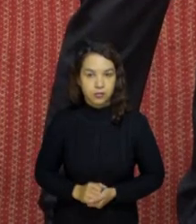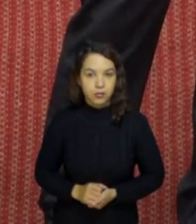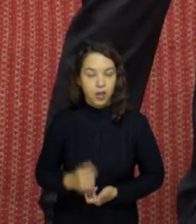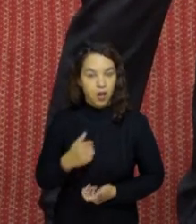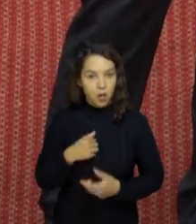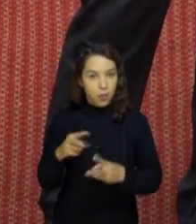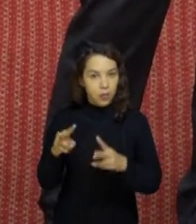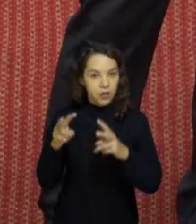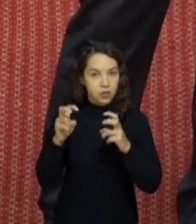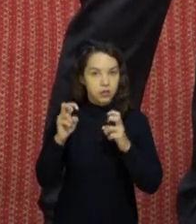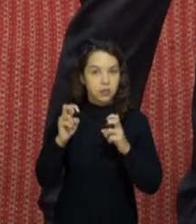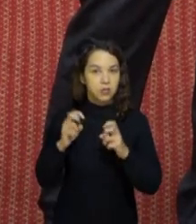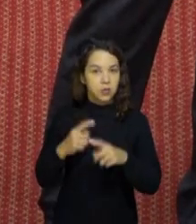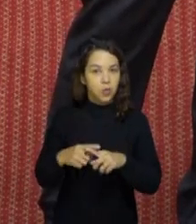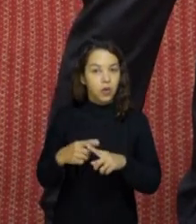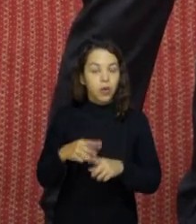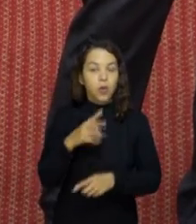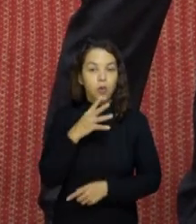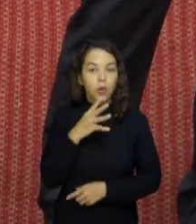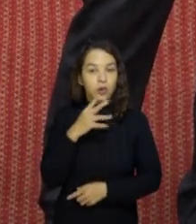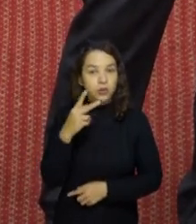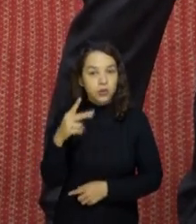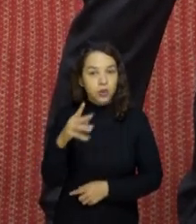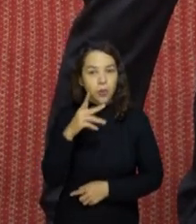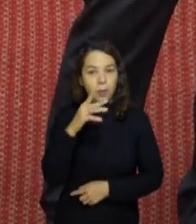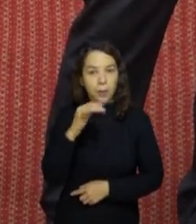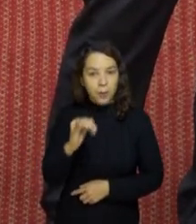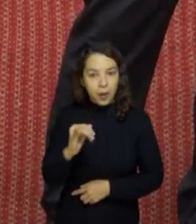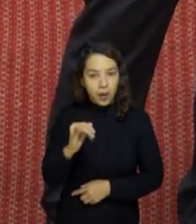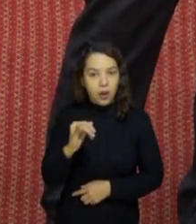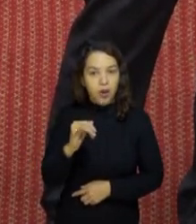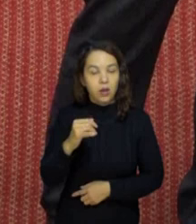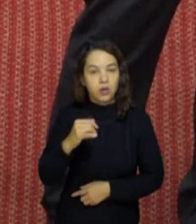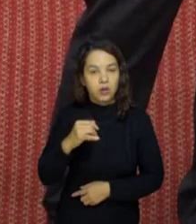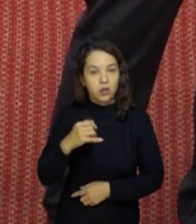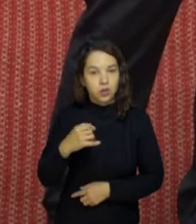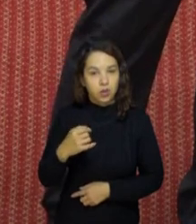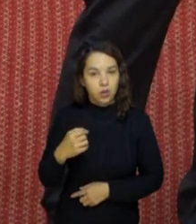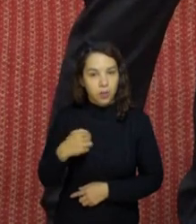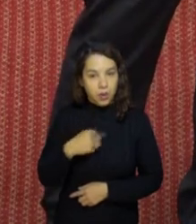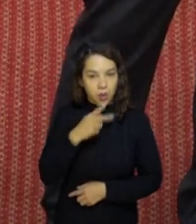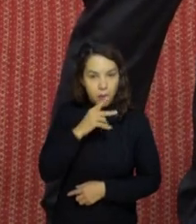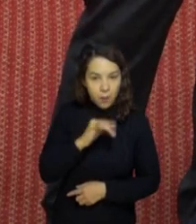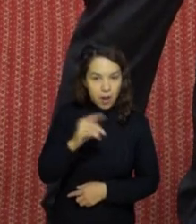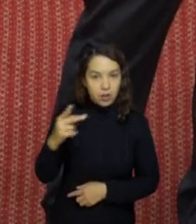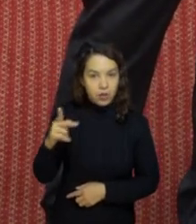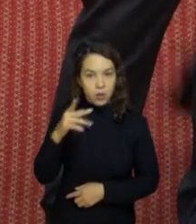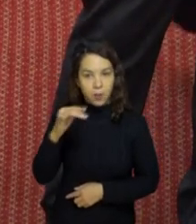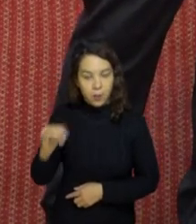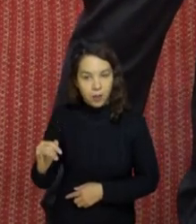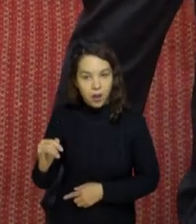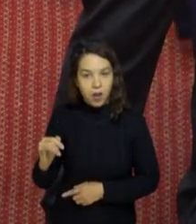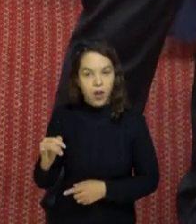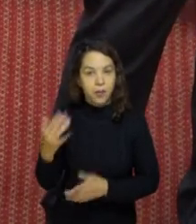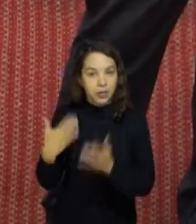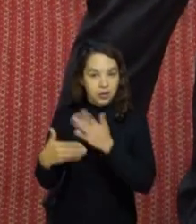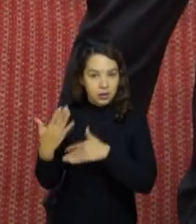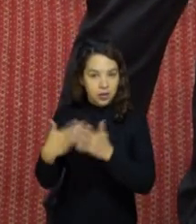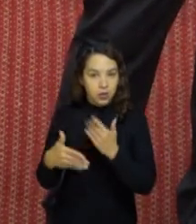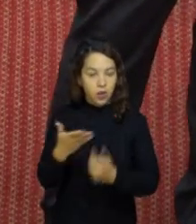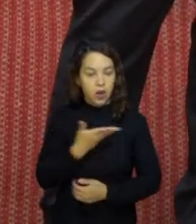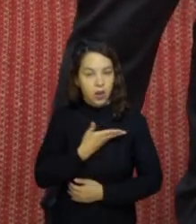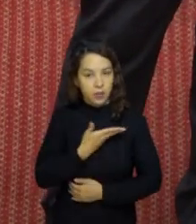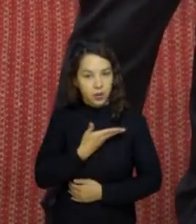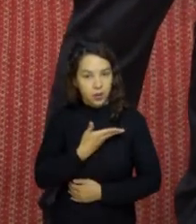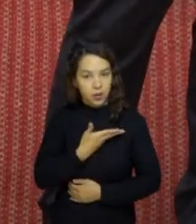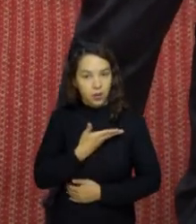percebia isso porque conheci também o seu pai, nossos pais foram amigos, não estão mais aqui entre nós, mas com